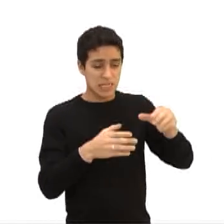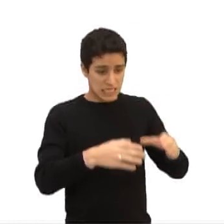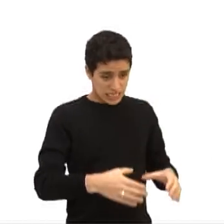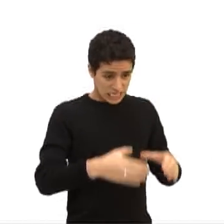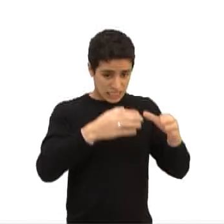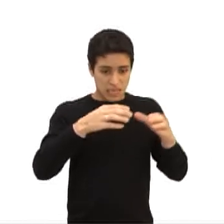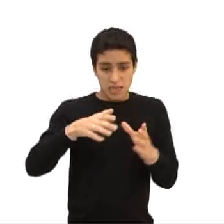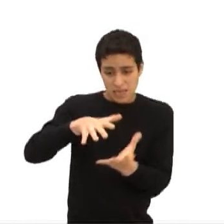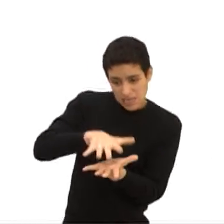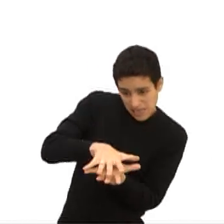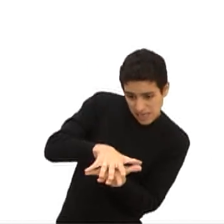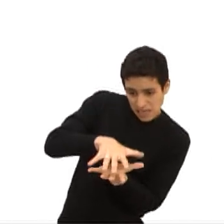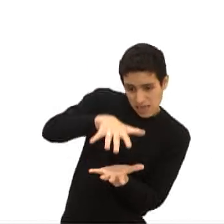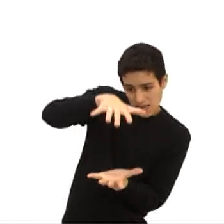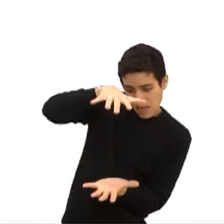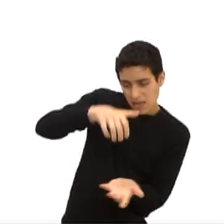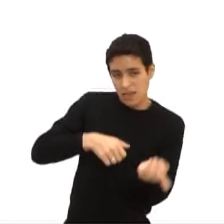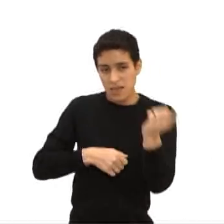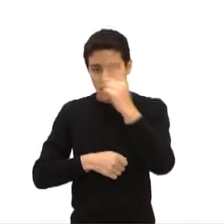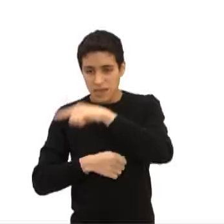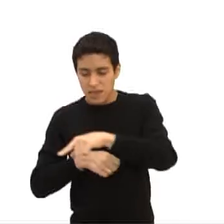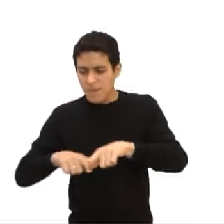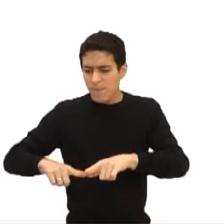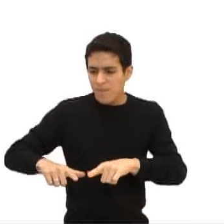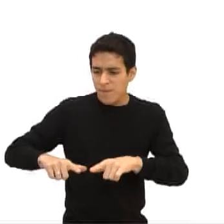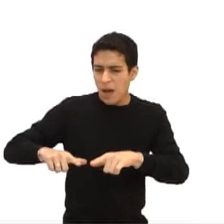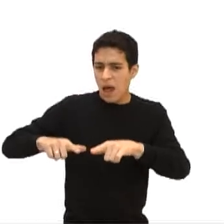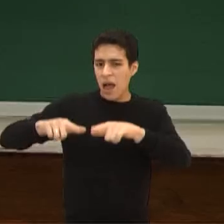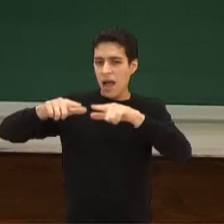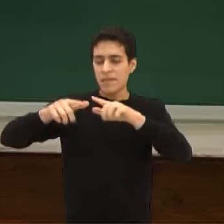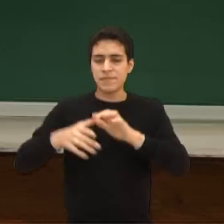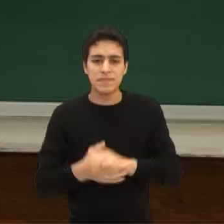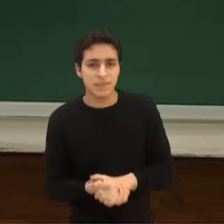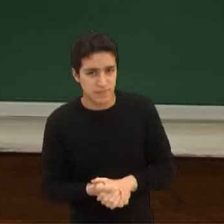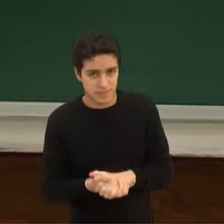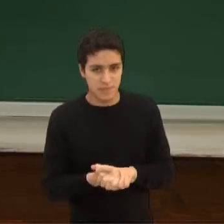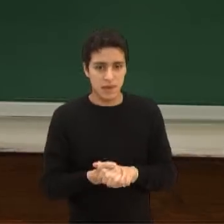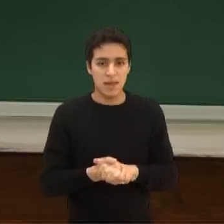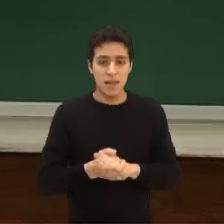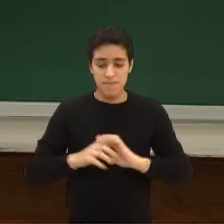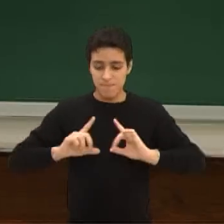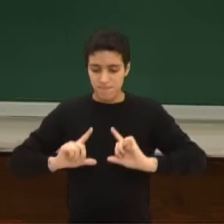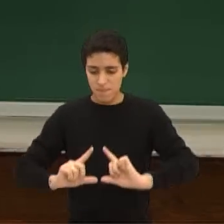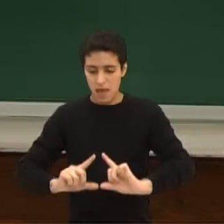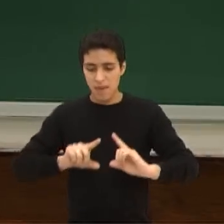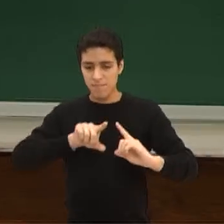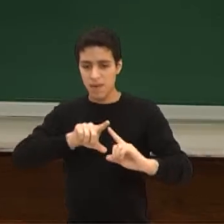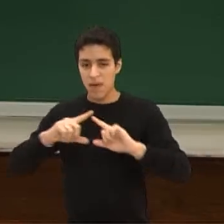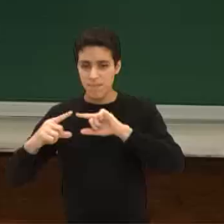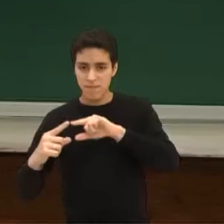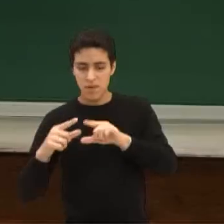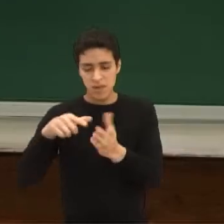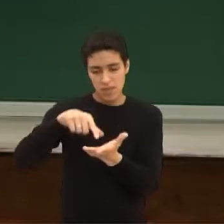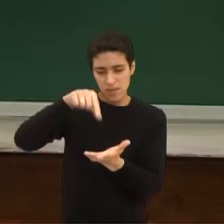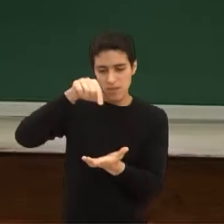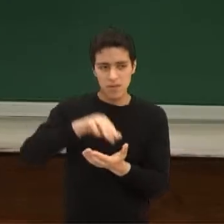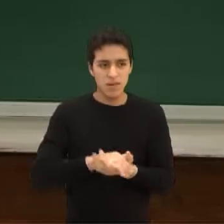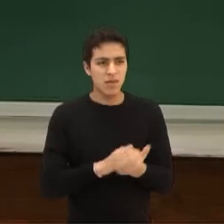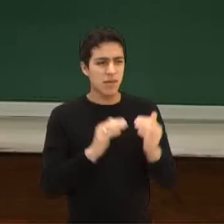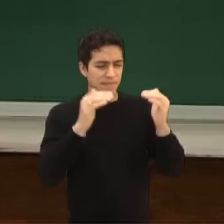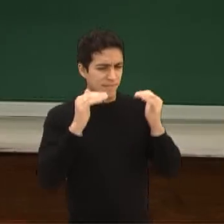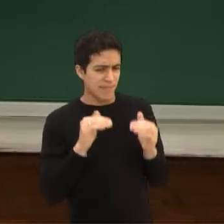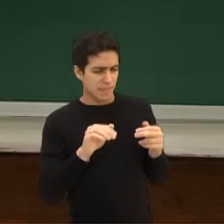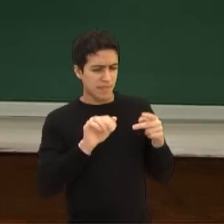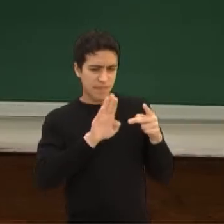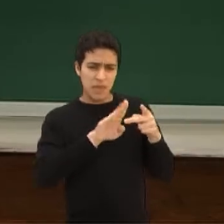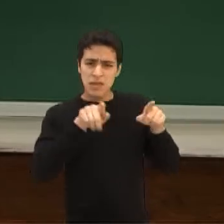Cilindros, prisma de base pentagonal e pirâmide. Mas, prof, aqui eu também tenho prisma de base pentagonal e pirâmide.